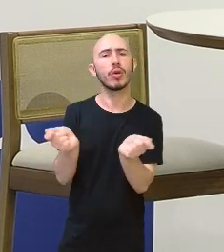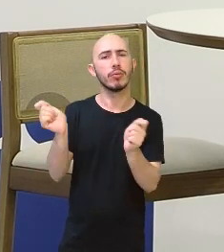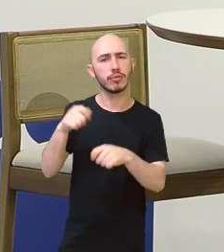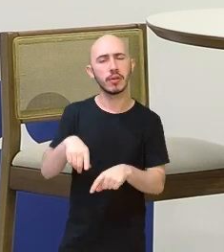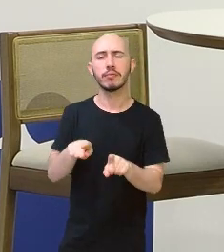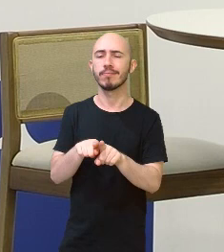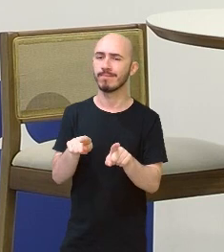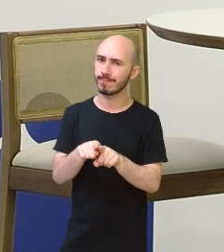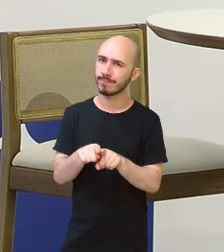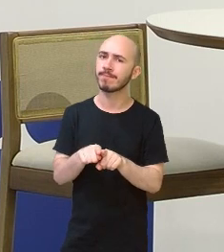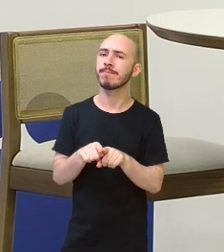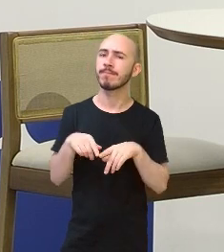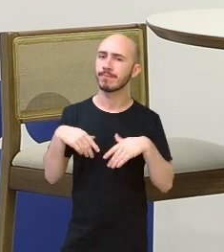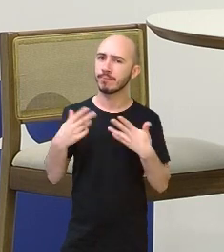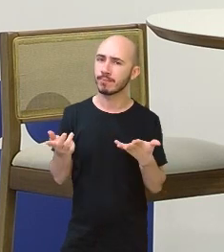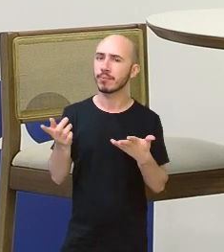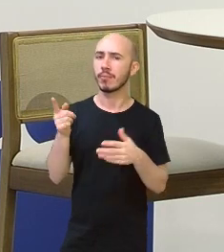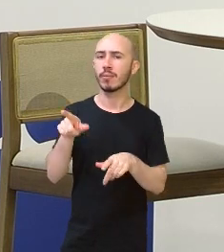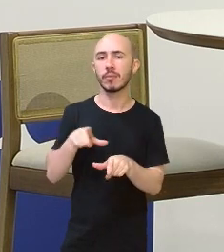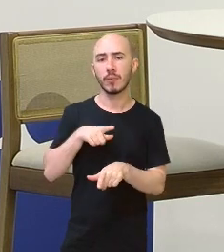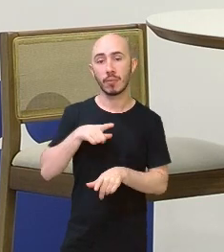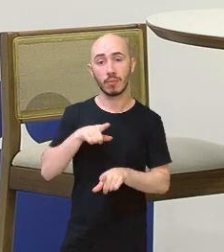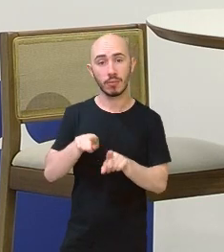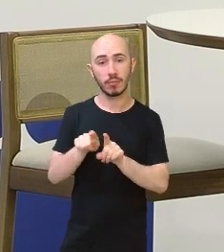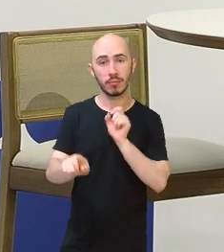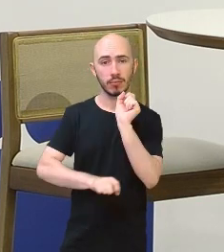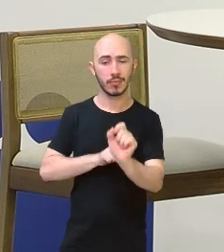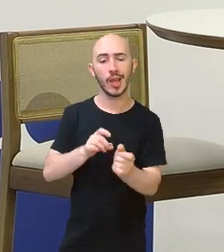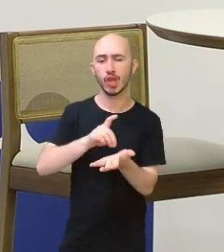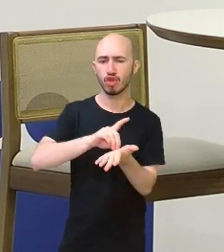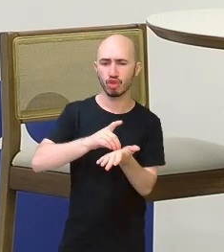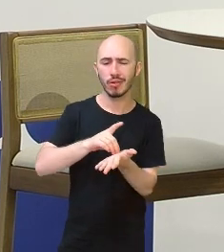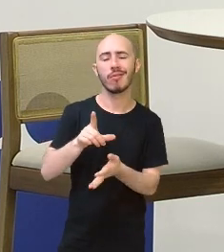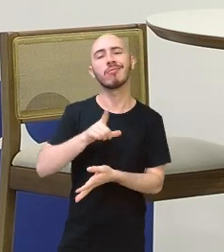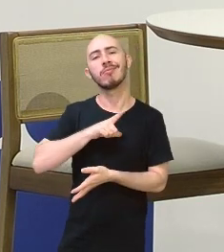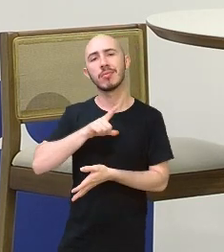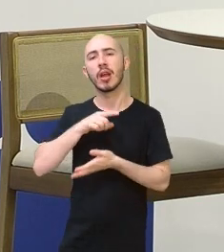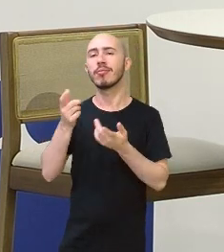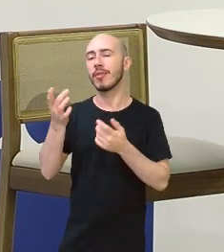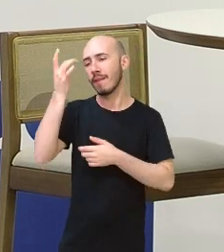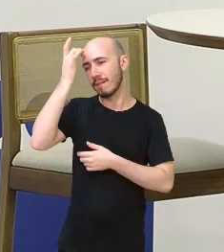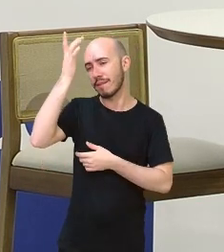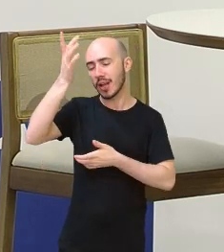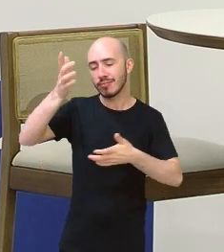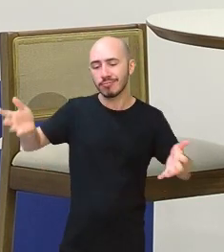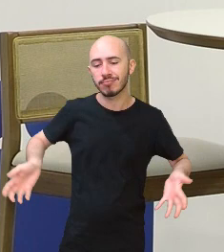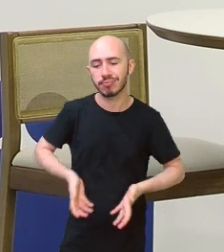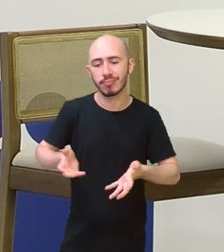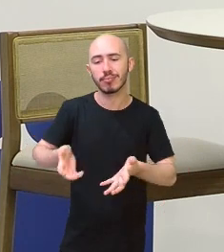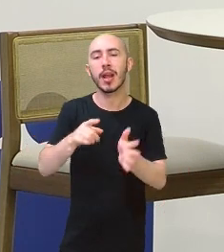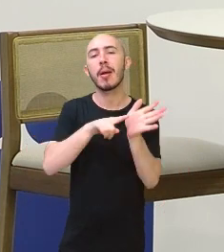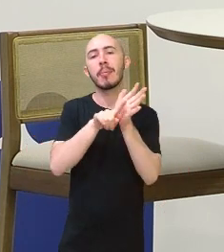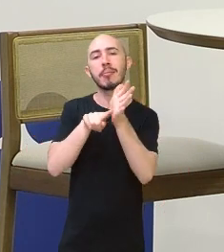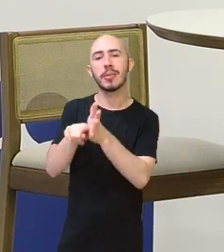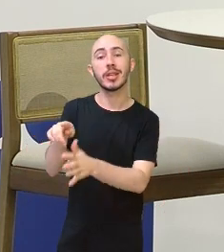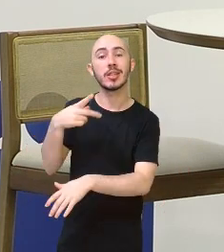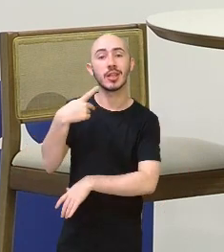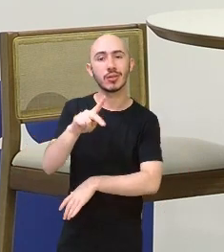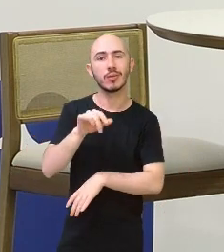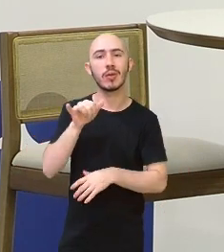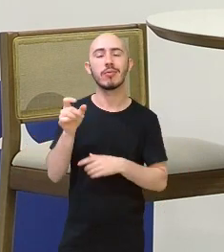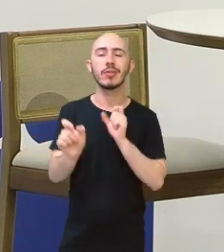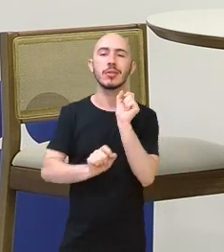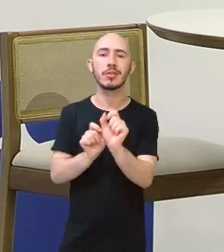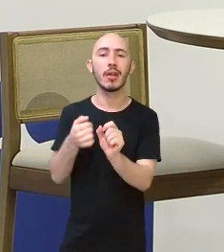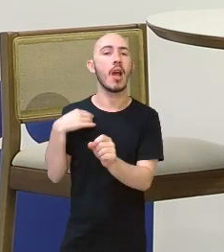também. Então, ali, de repente, tem também um monte de dicionários e vai facilitar o seu trabalho de pesquisa se você vai querer uma